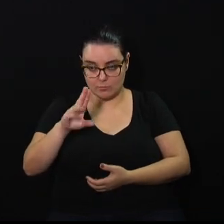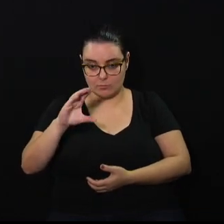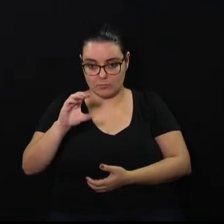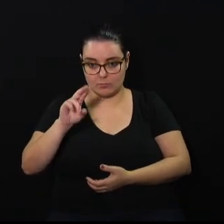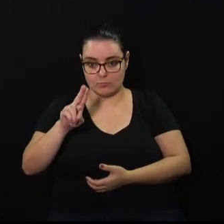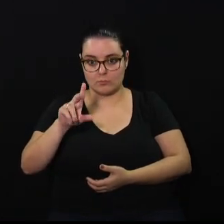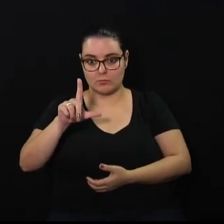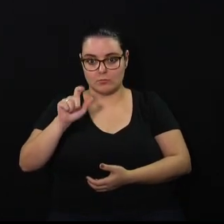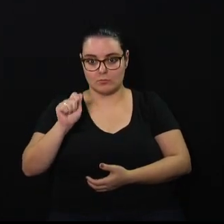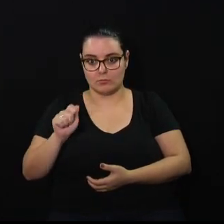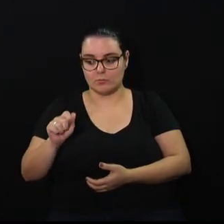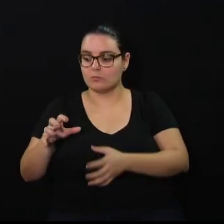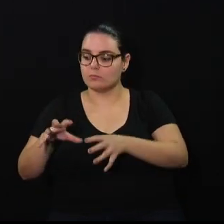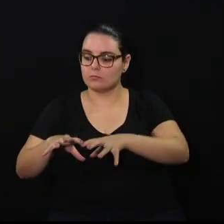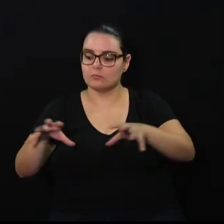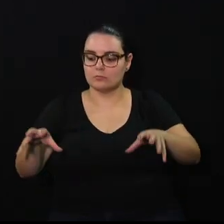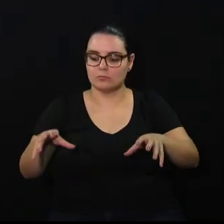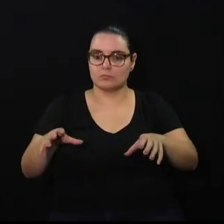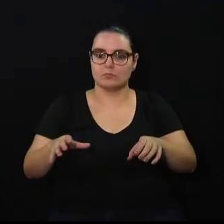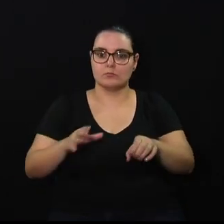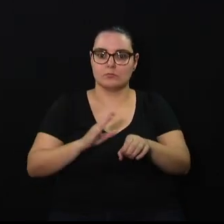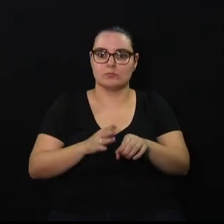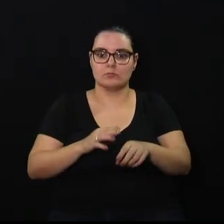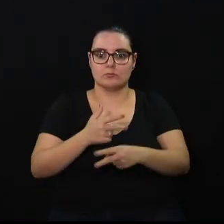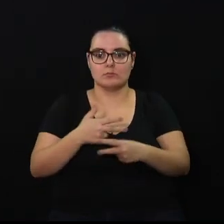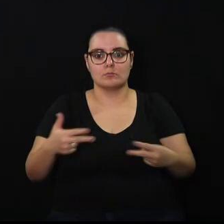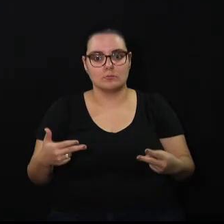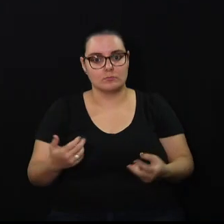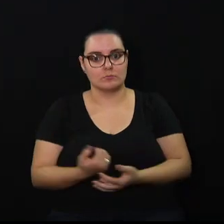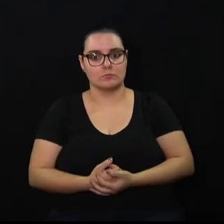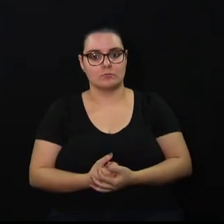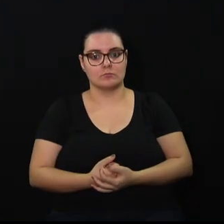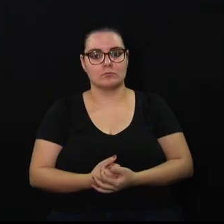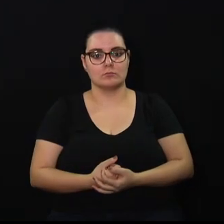fazem parte de uma mesma categoria e por aí vai